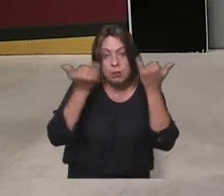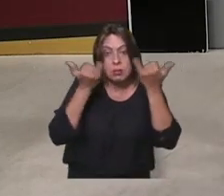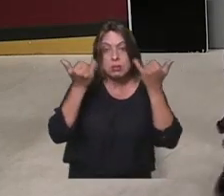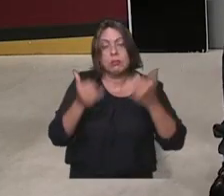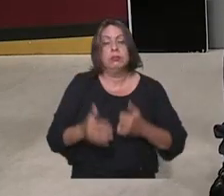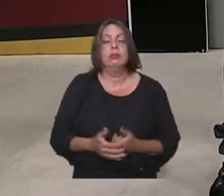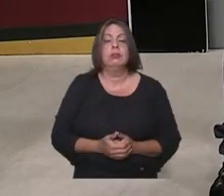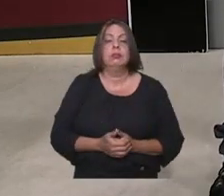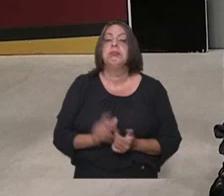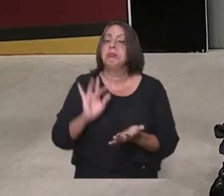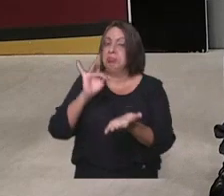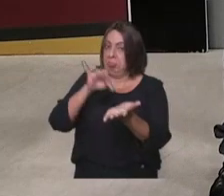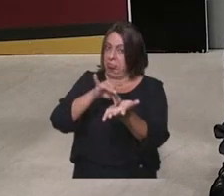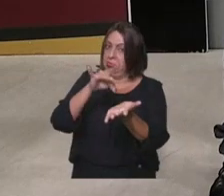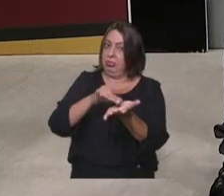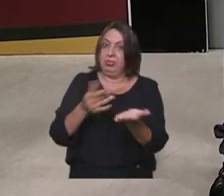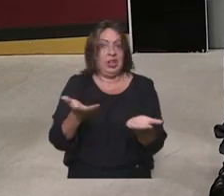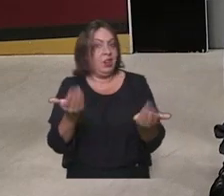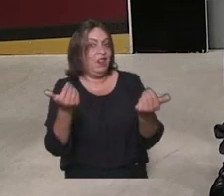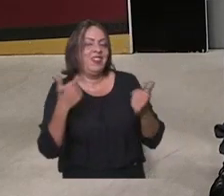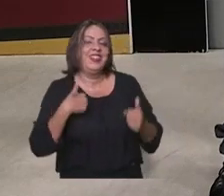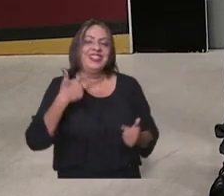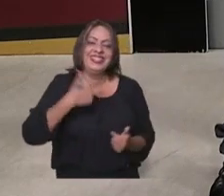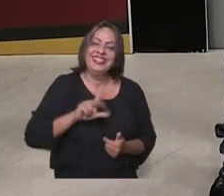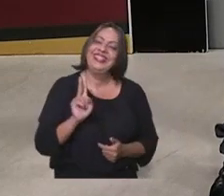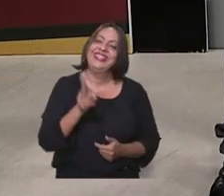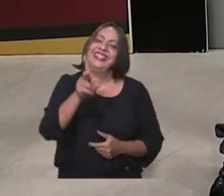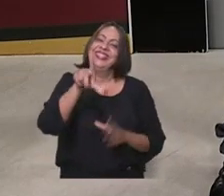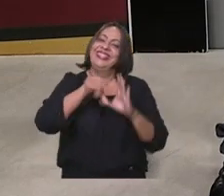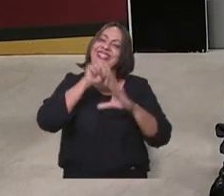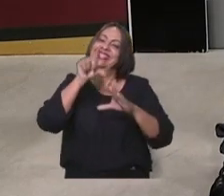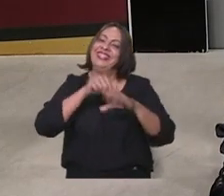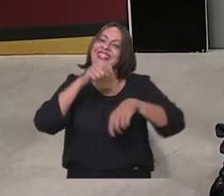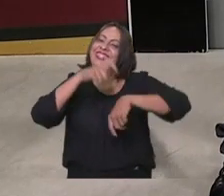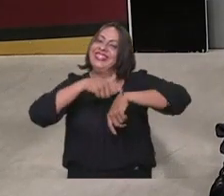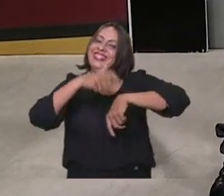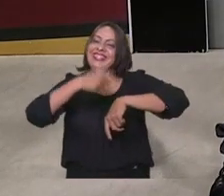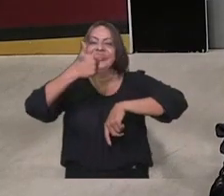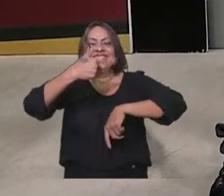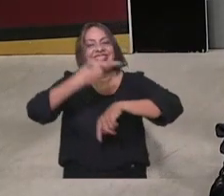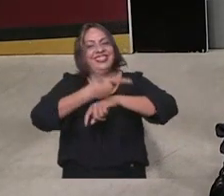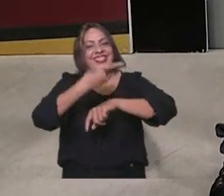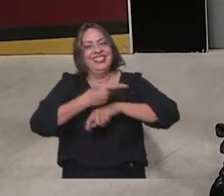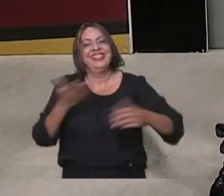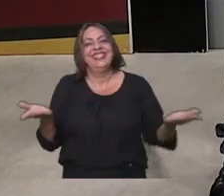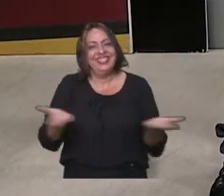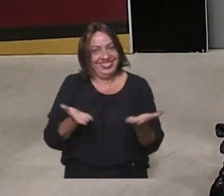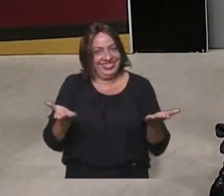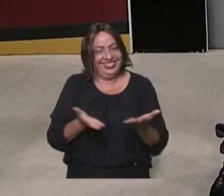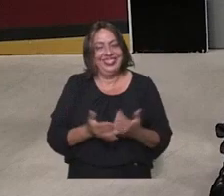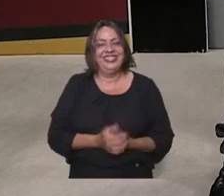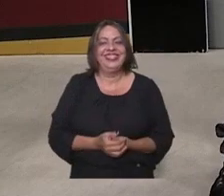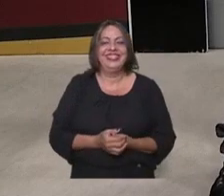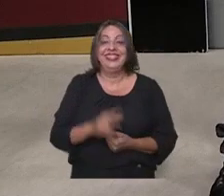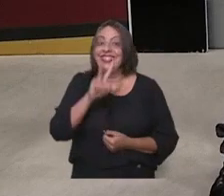verdade. Mas agora é o seguinte, seguindo aqui o nosso sorteio, tá chegando a hora. Segundo prêmio de hoje, ó, a gente